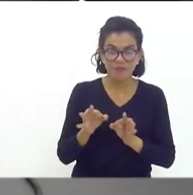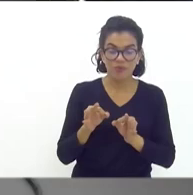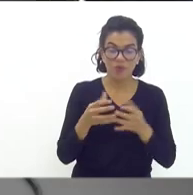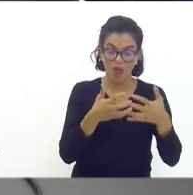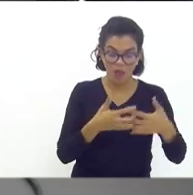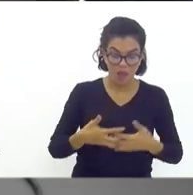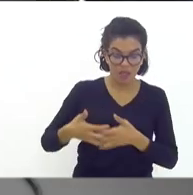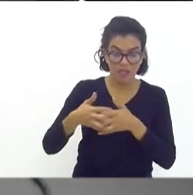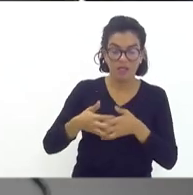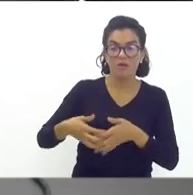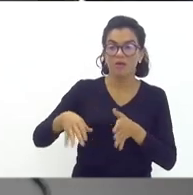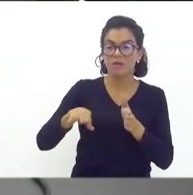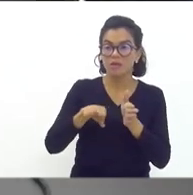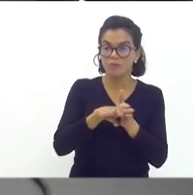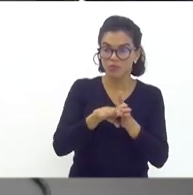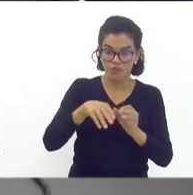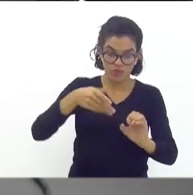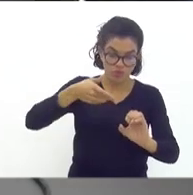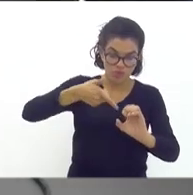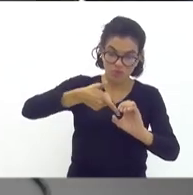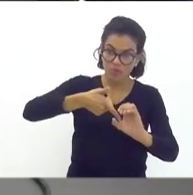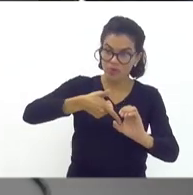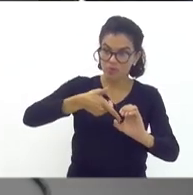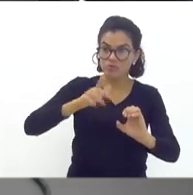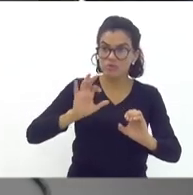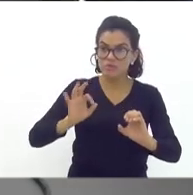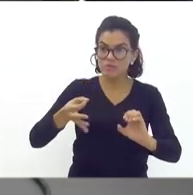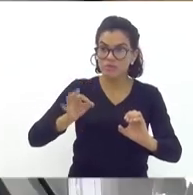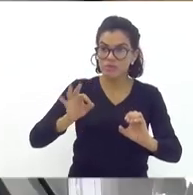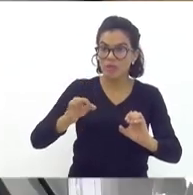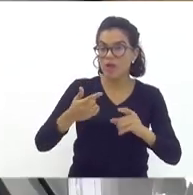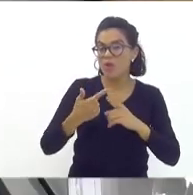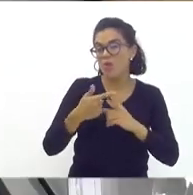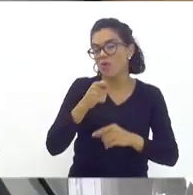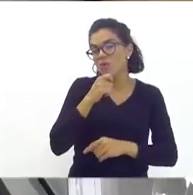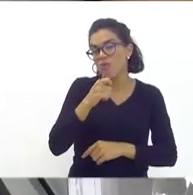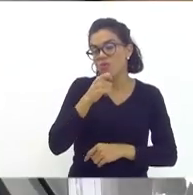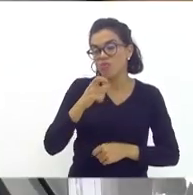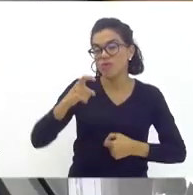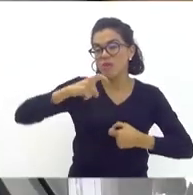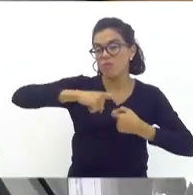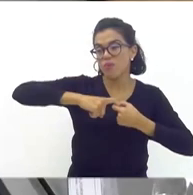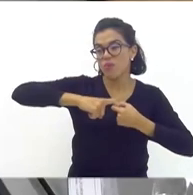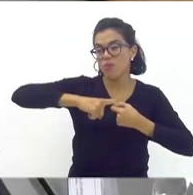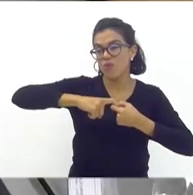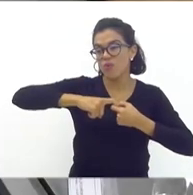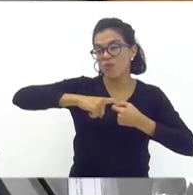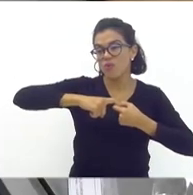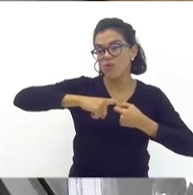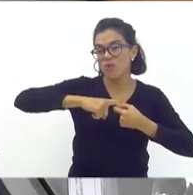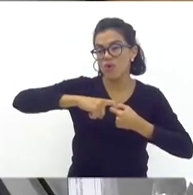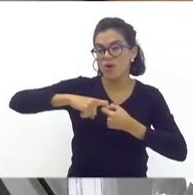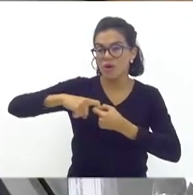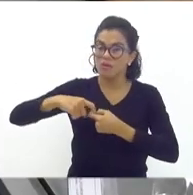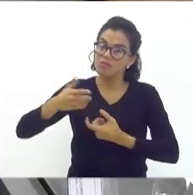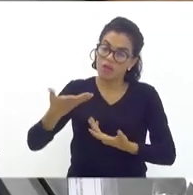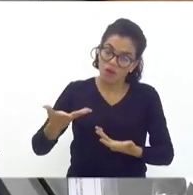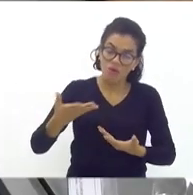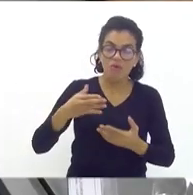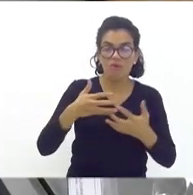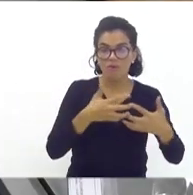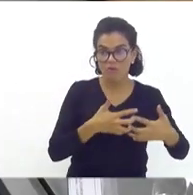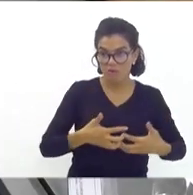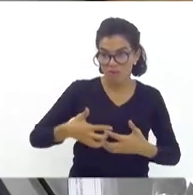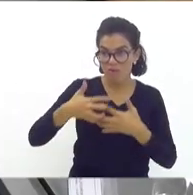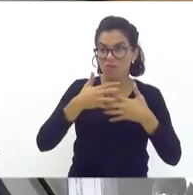estacionada no posto né porque não tem o cavalete não tem a linha do gás lá então são as